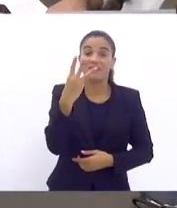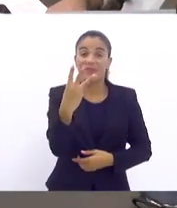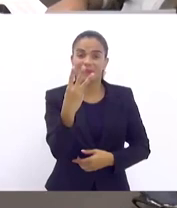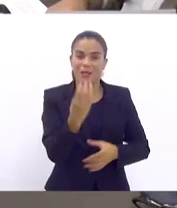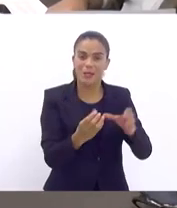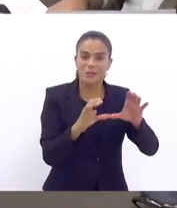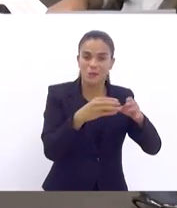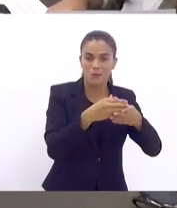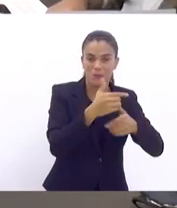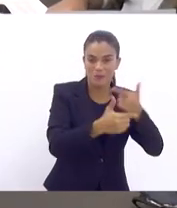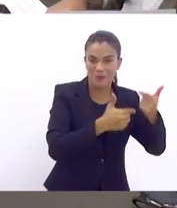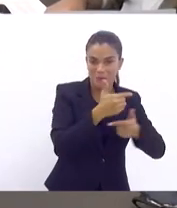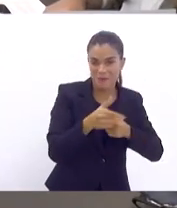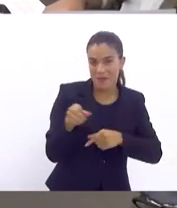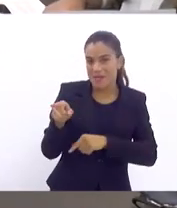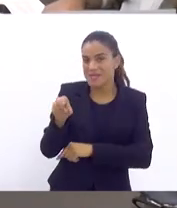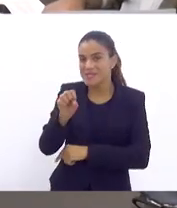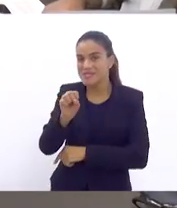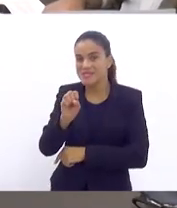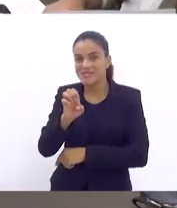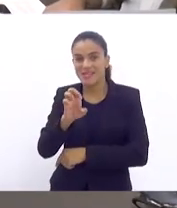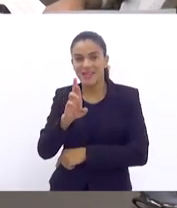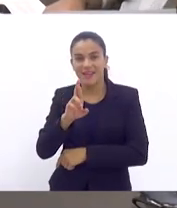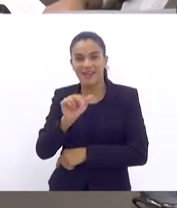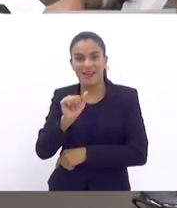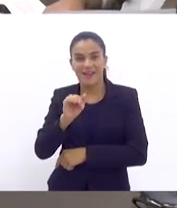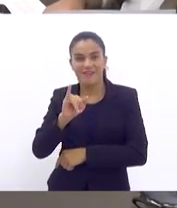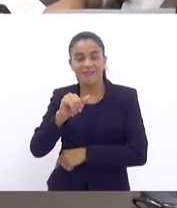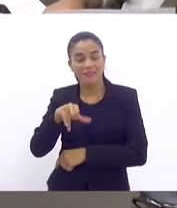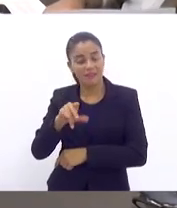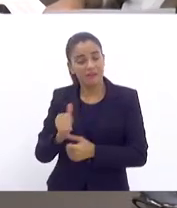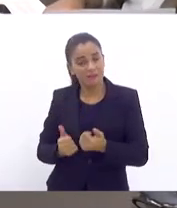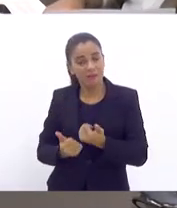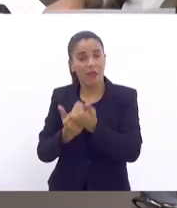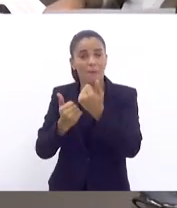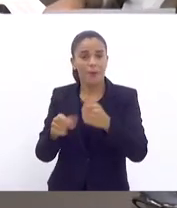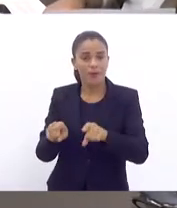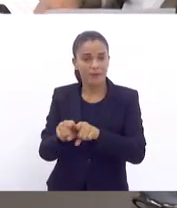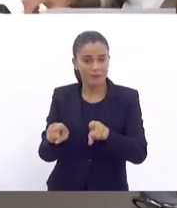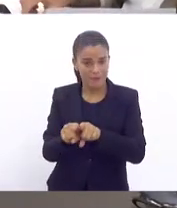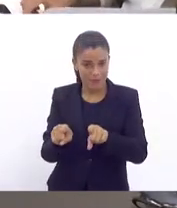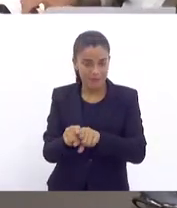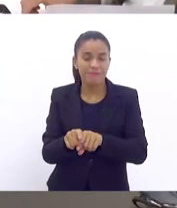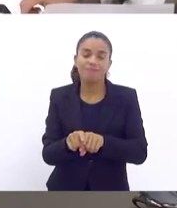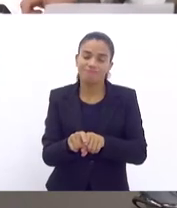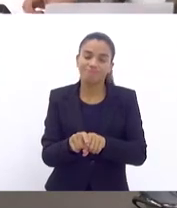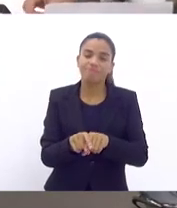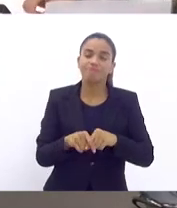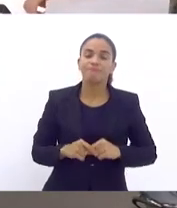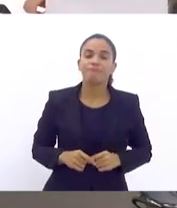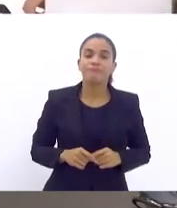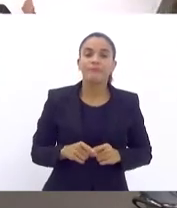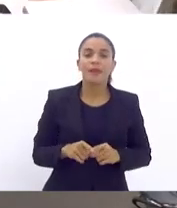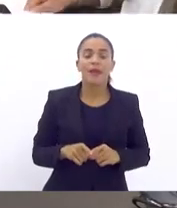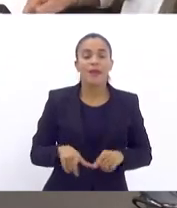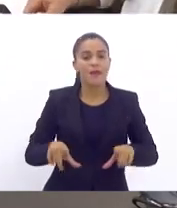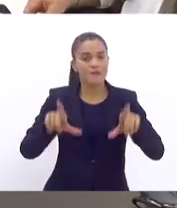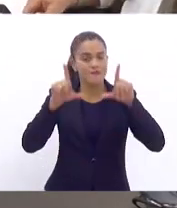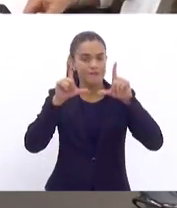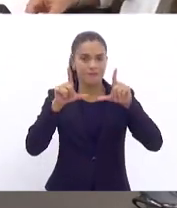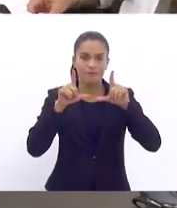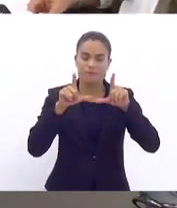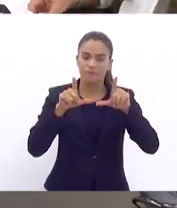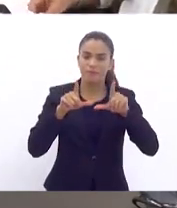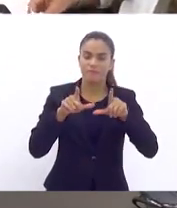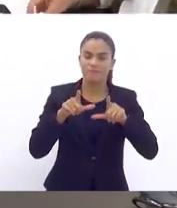Deputado Serafim de inúmeras frente acho que isso acaba dando segurança aos deputados que tem no no Exercício do seu mandato a figura da frente parlamentar